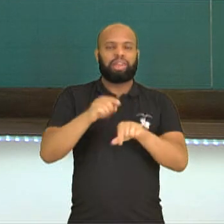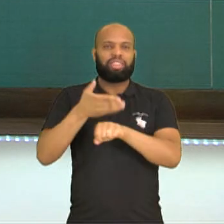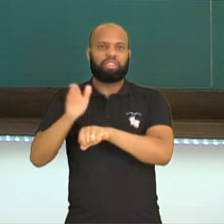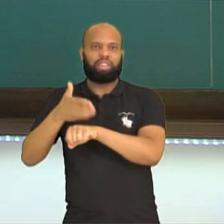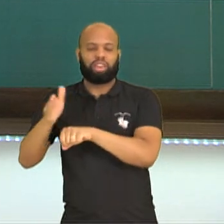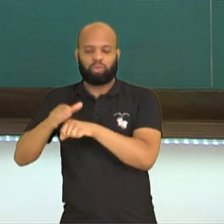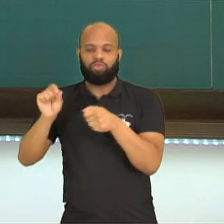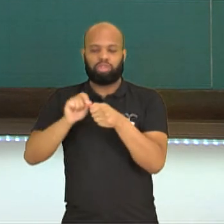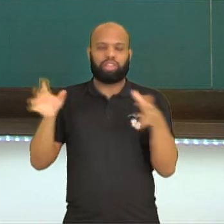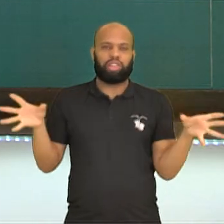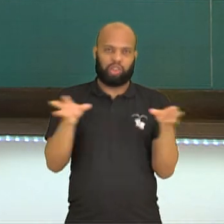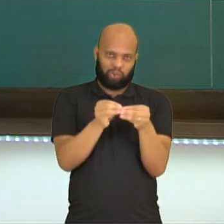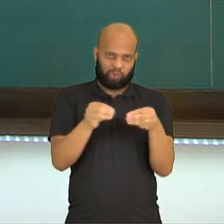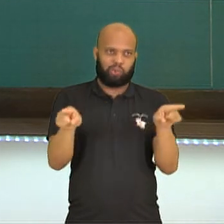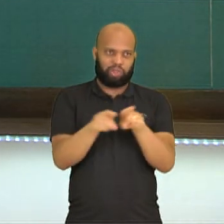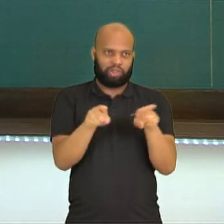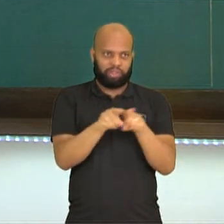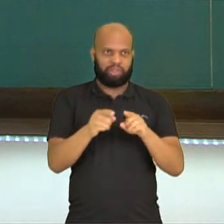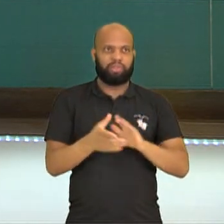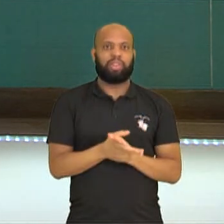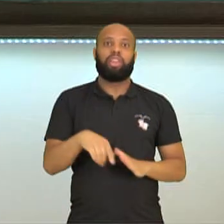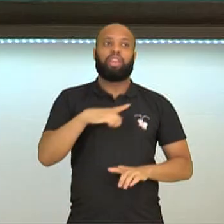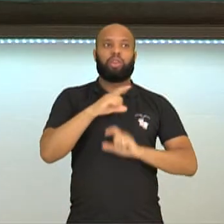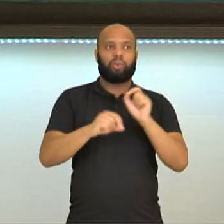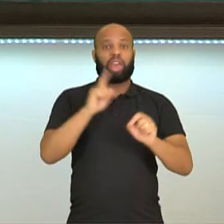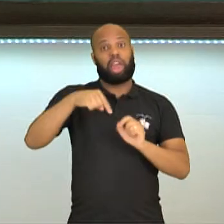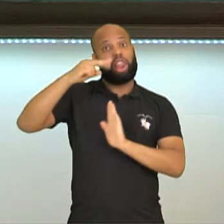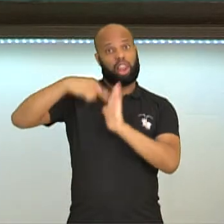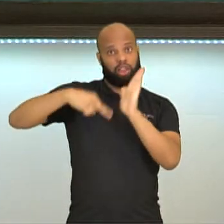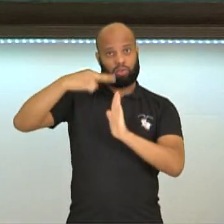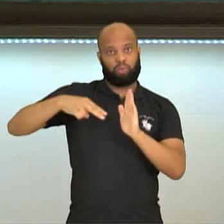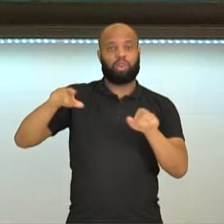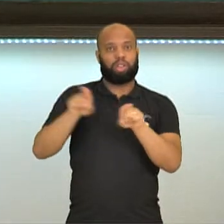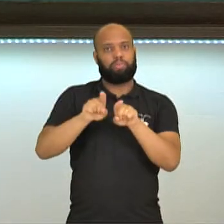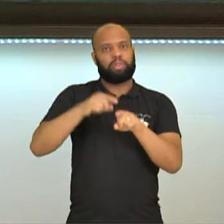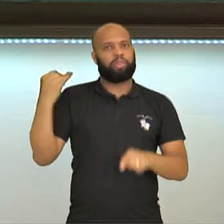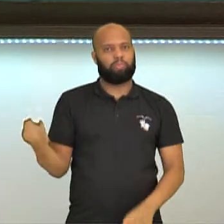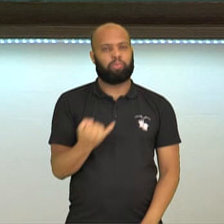produção de resumos, que naturalmente envolvem a leitura.